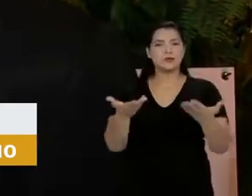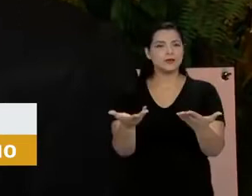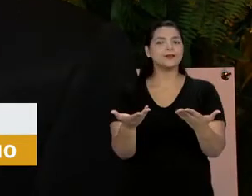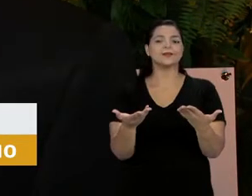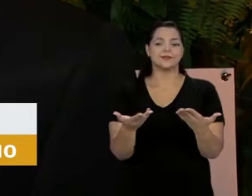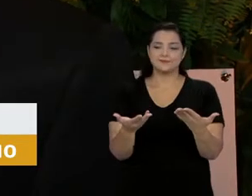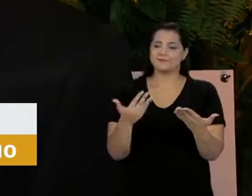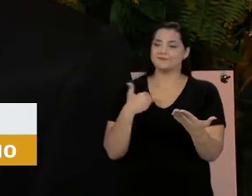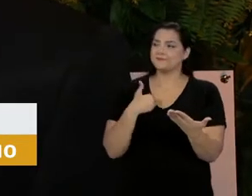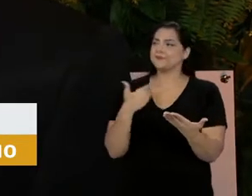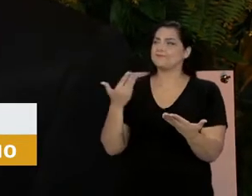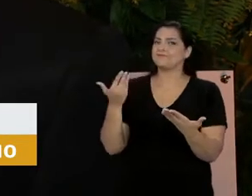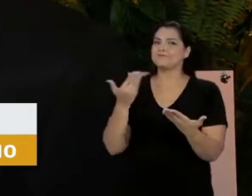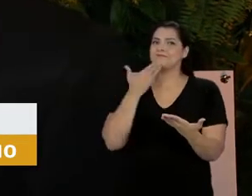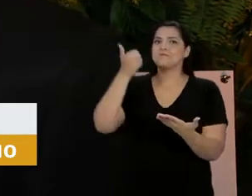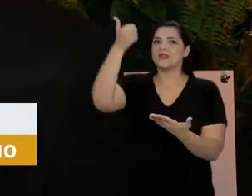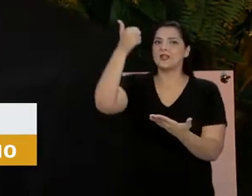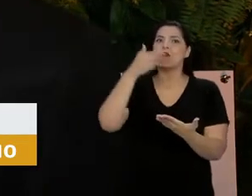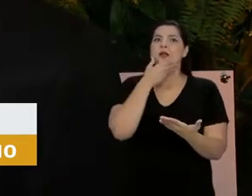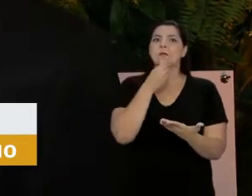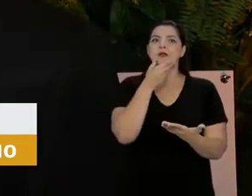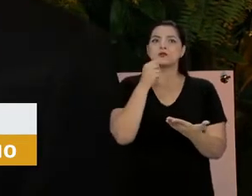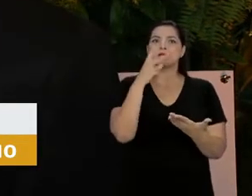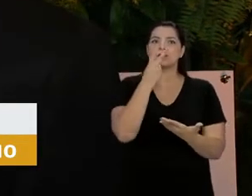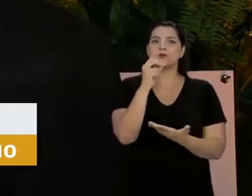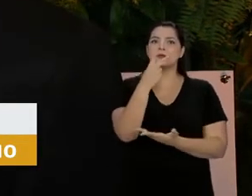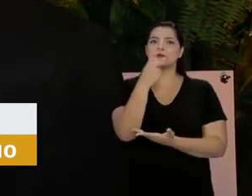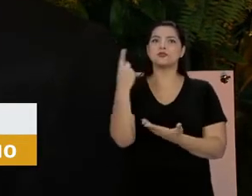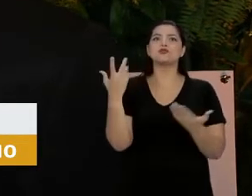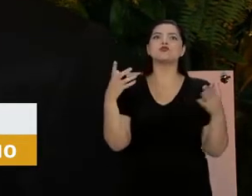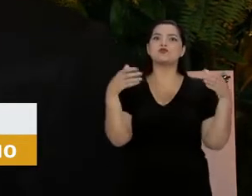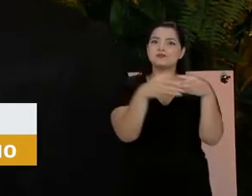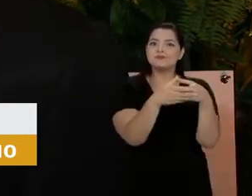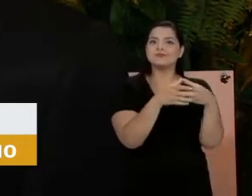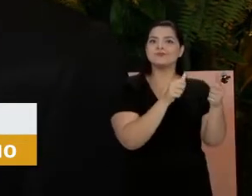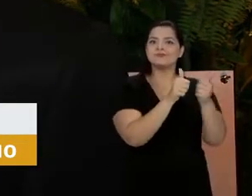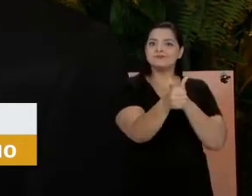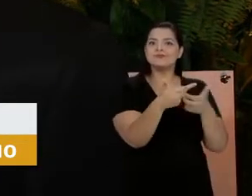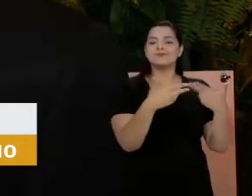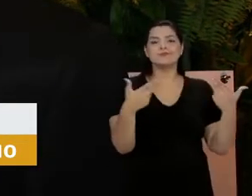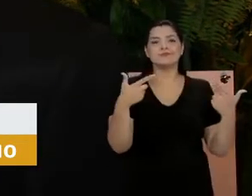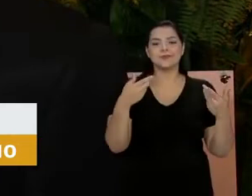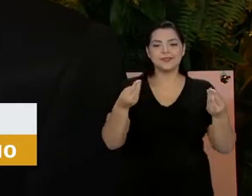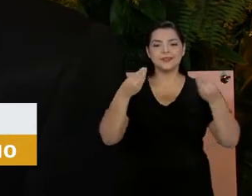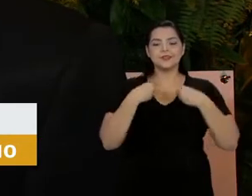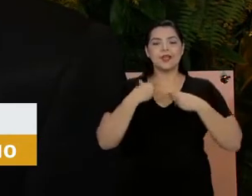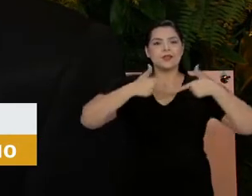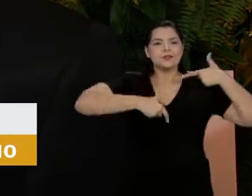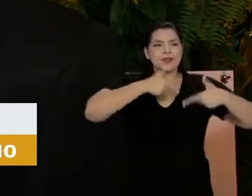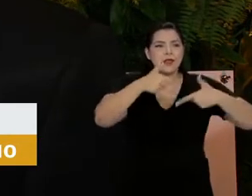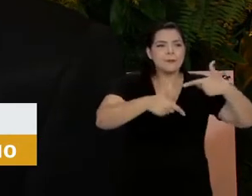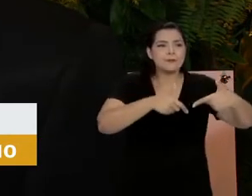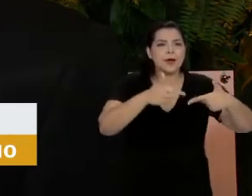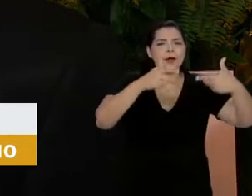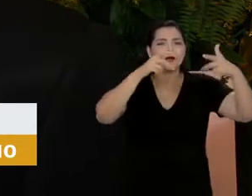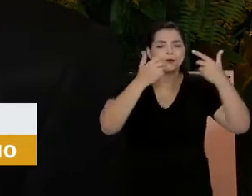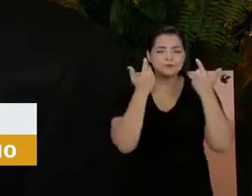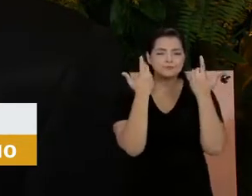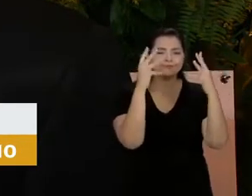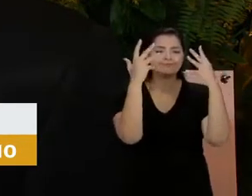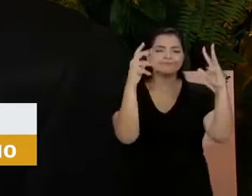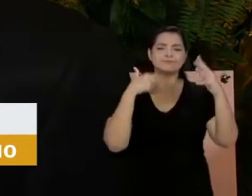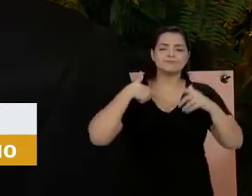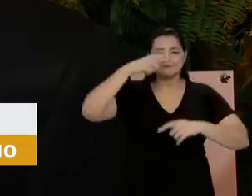aí poder ser considerado o melhor atleta masculino do ano e coroar, né, todo o nosso trabalho, fruto de todo o